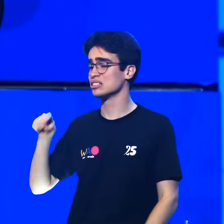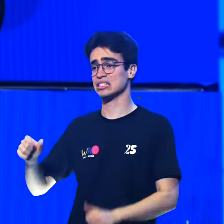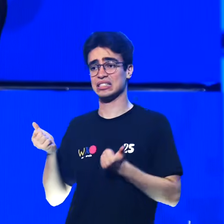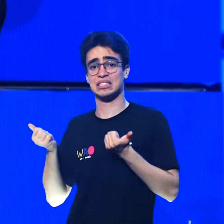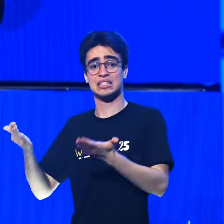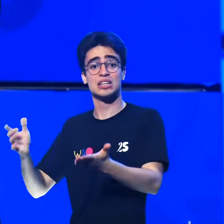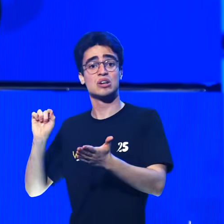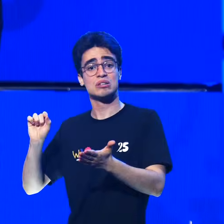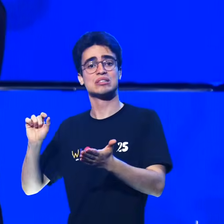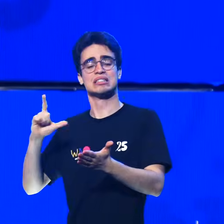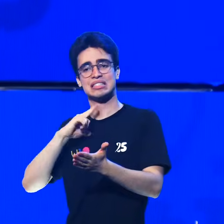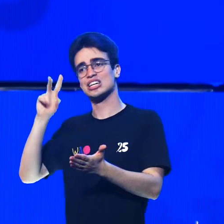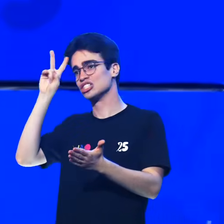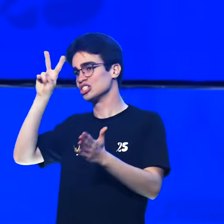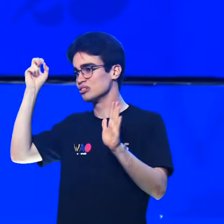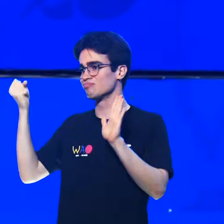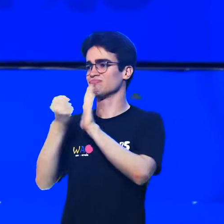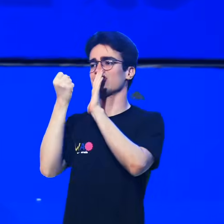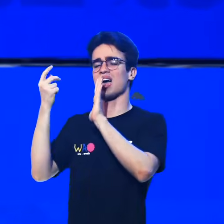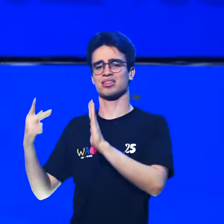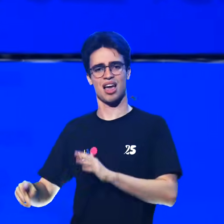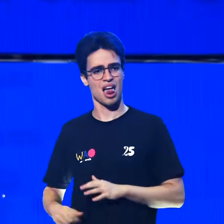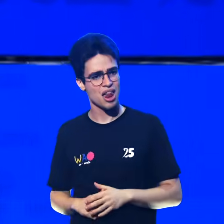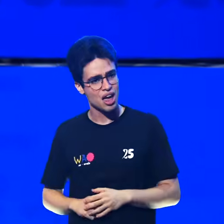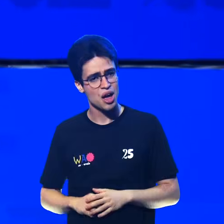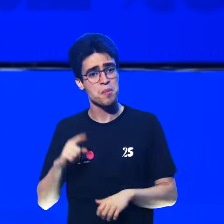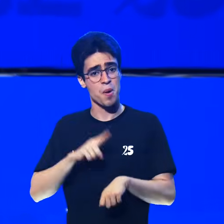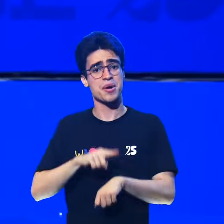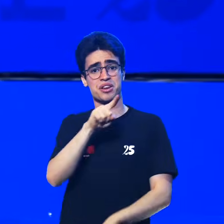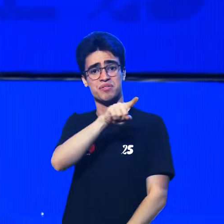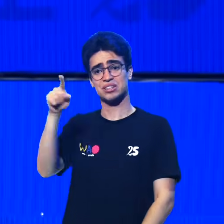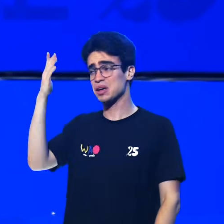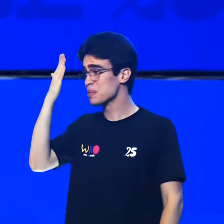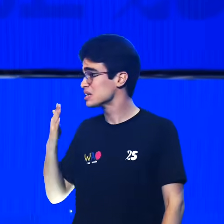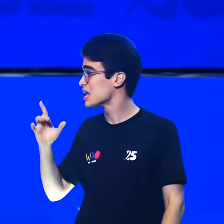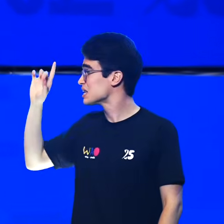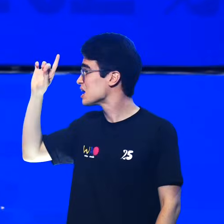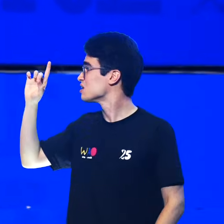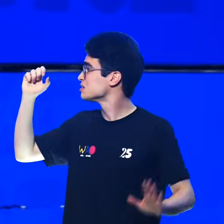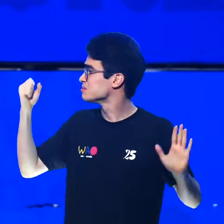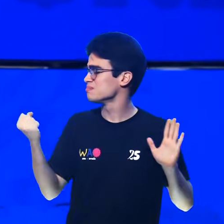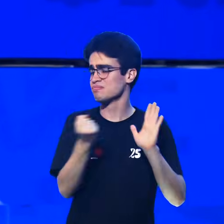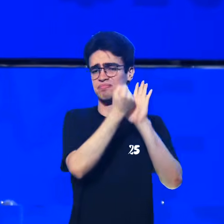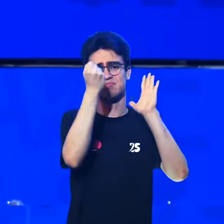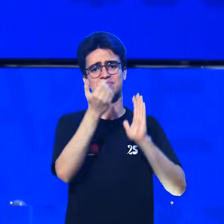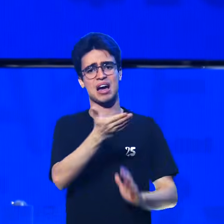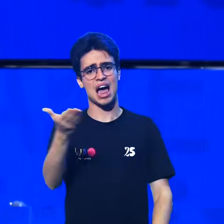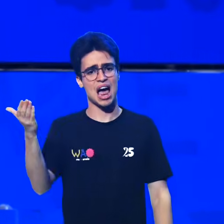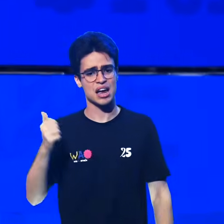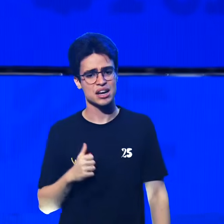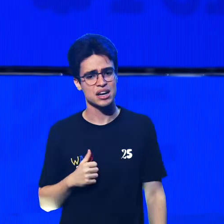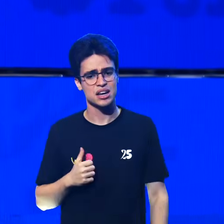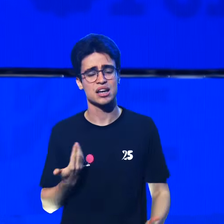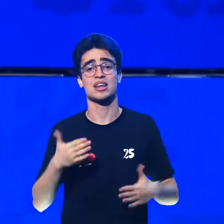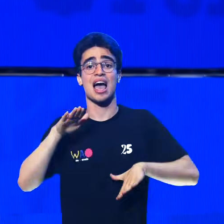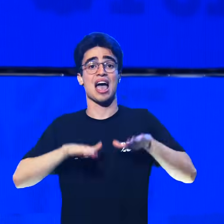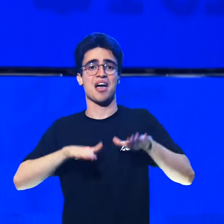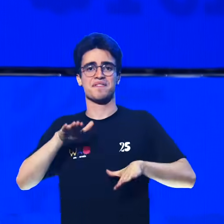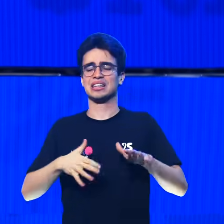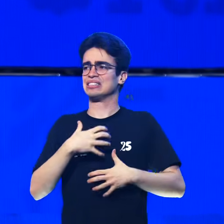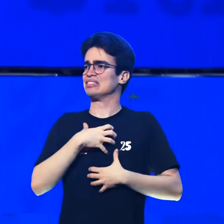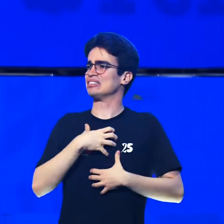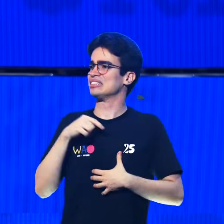história. Deus faz isso com quem está na presença dEle. E Deus pega muitas vezes aquilo que